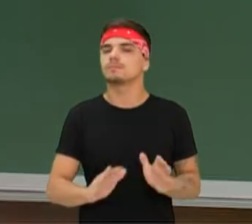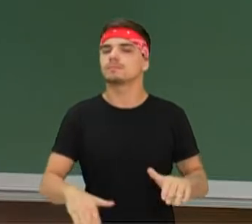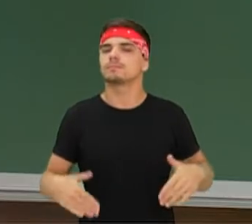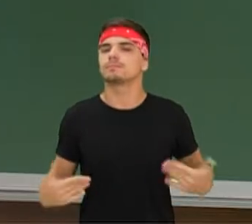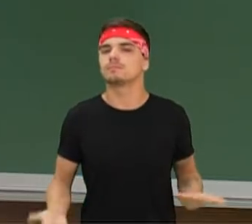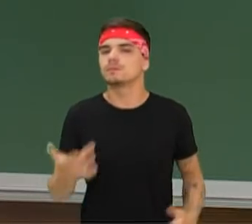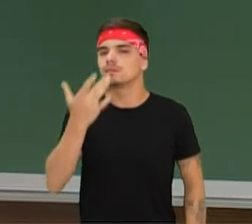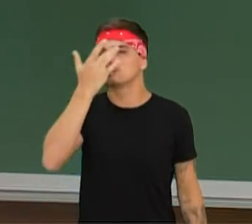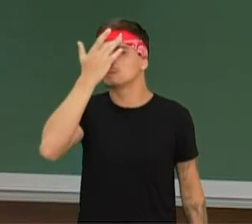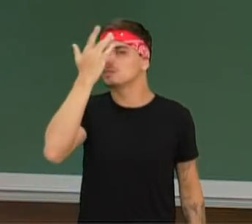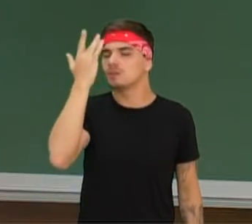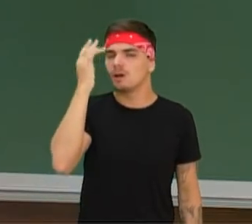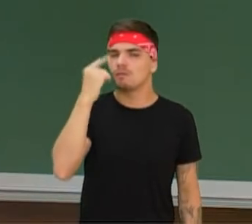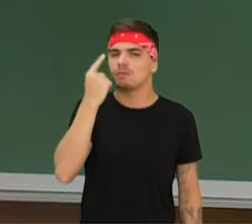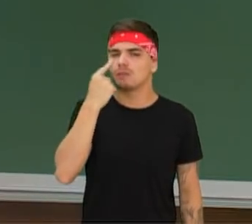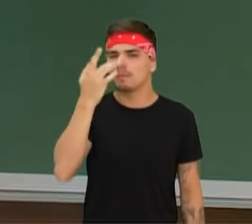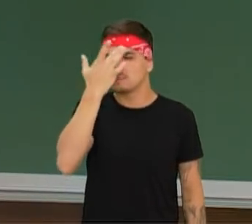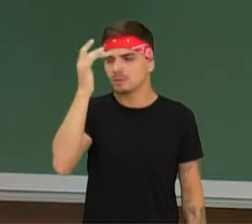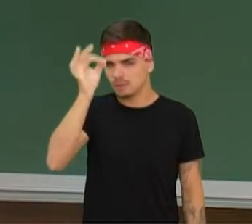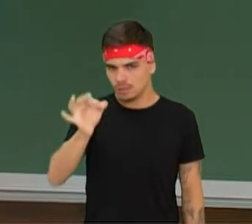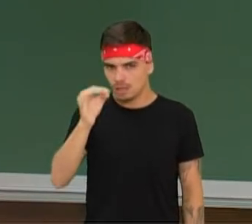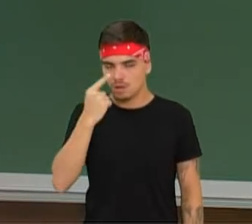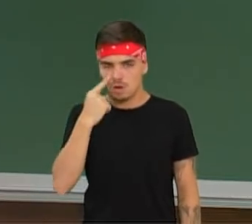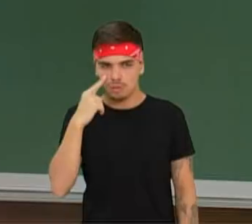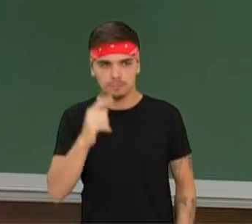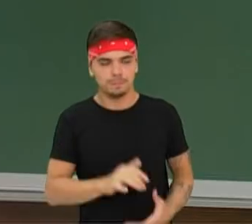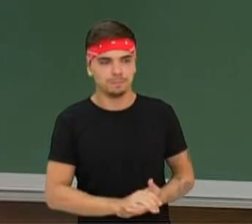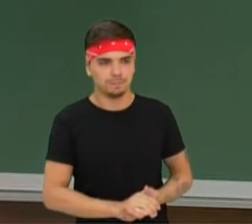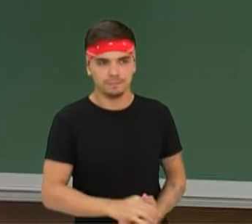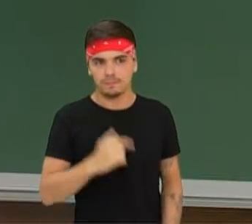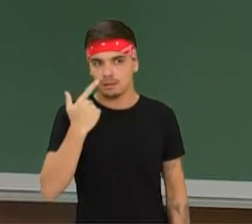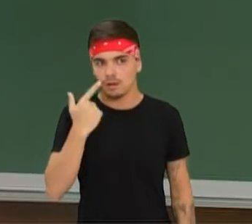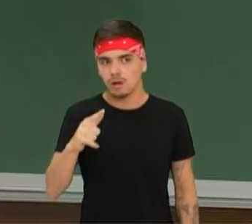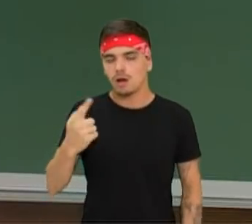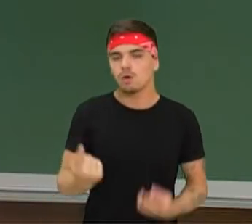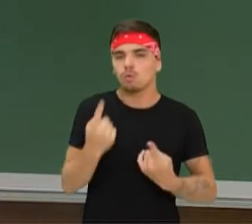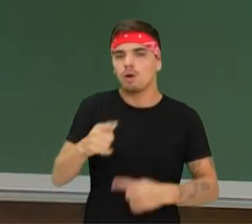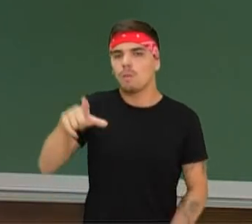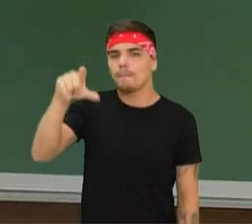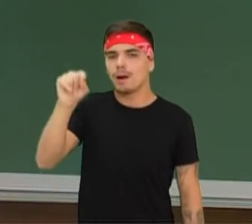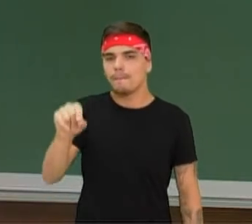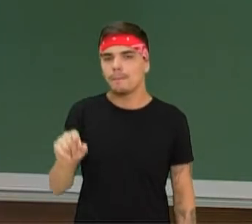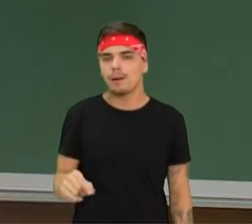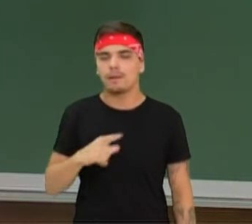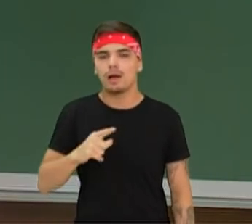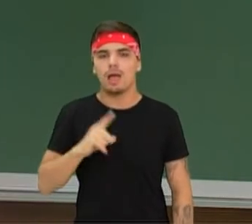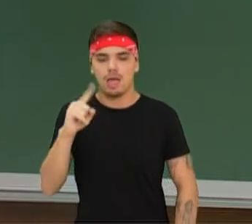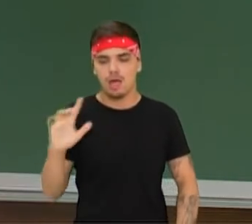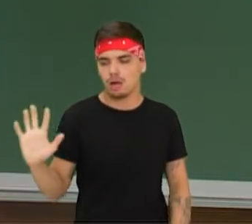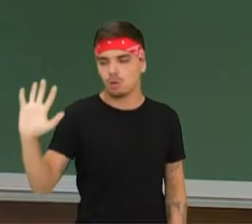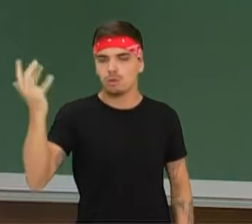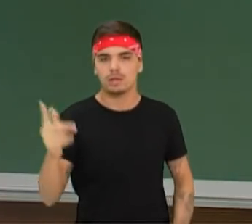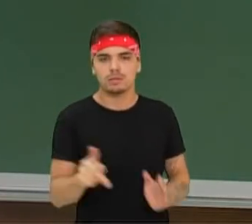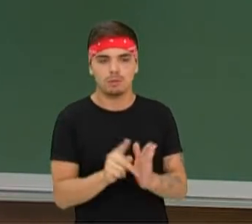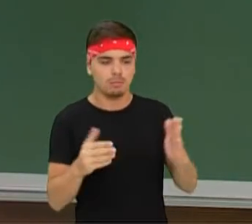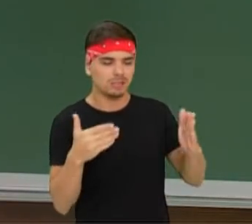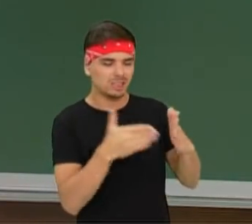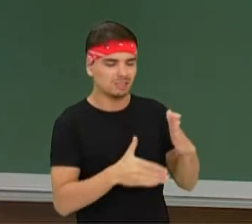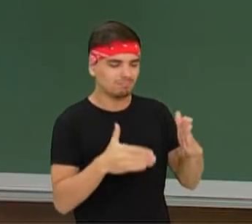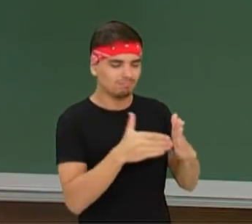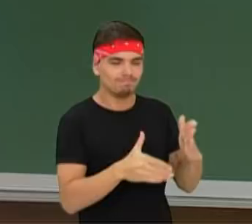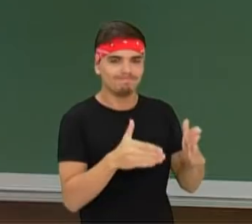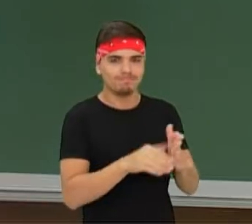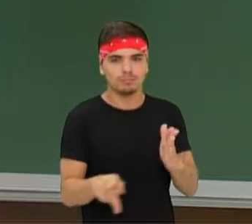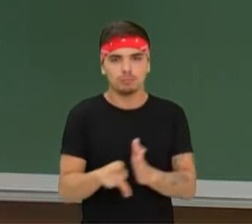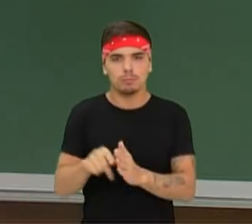Então, pessoal, vamos ver quem acertou a atividade? Então, vamos lá. Qual das alternativas abaixo são fatores que limitam a prática